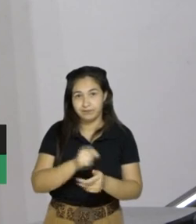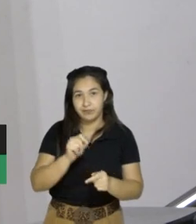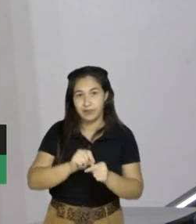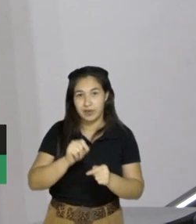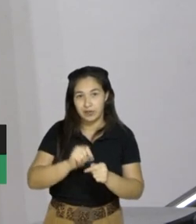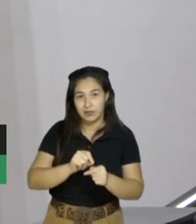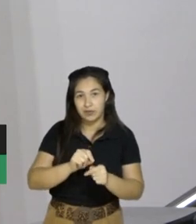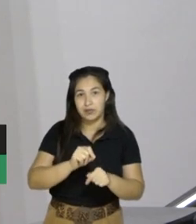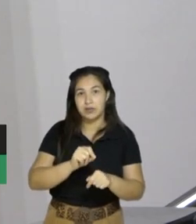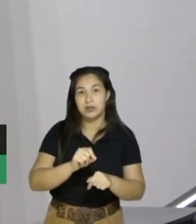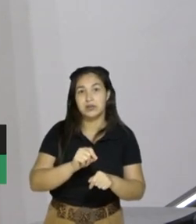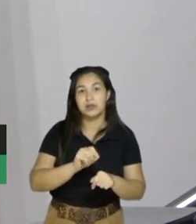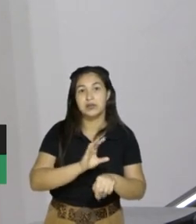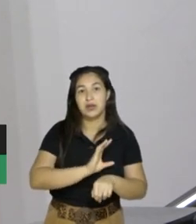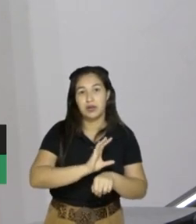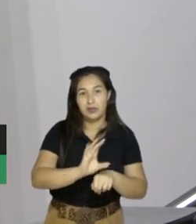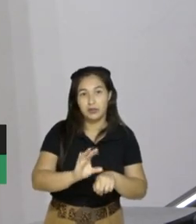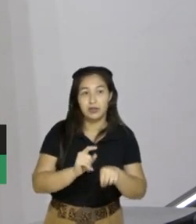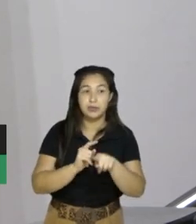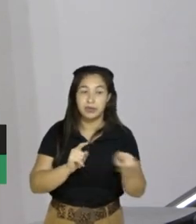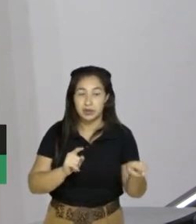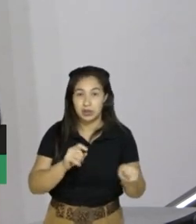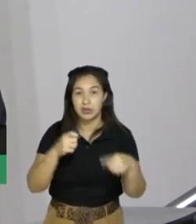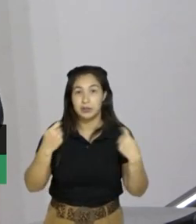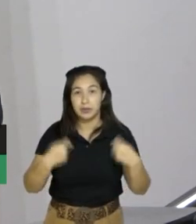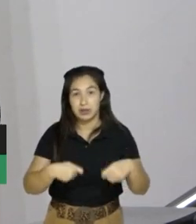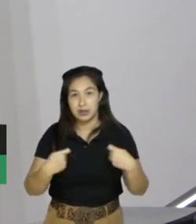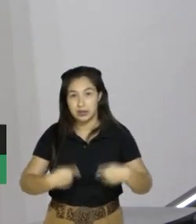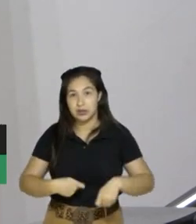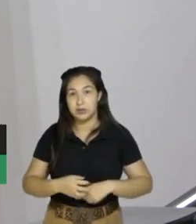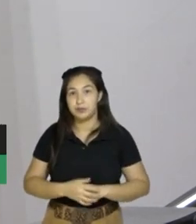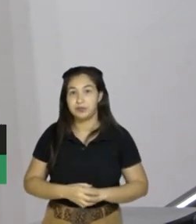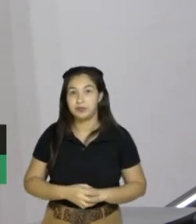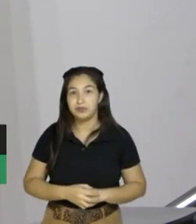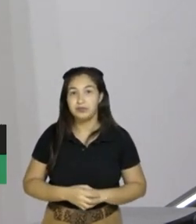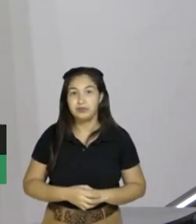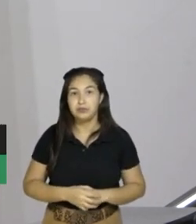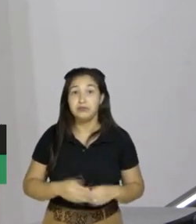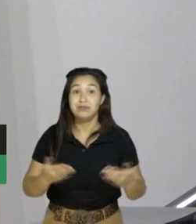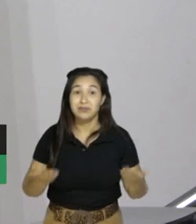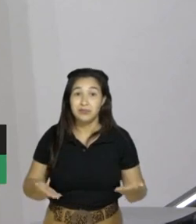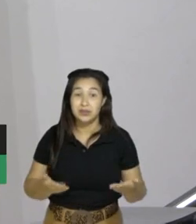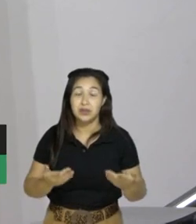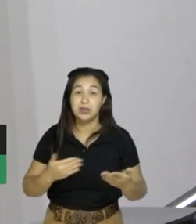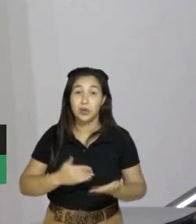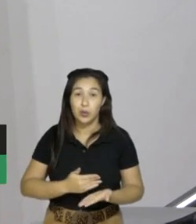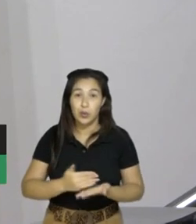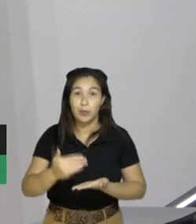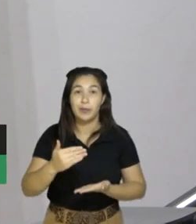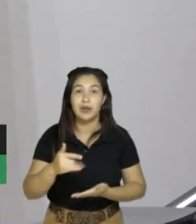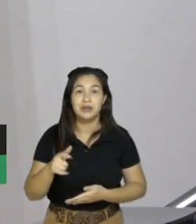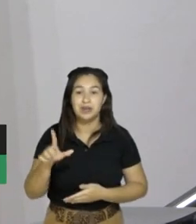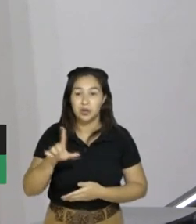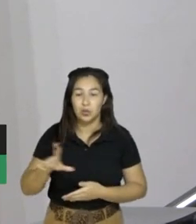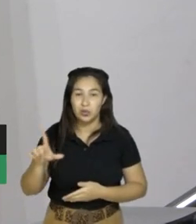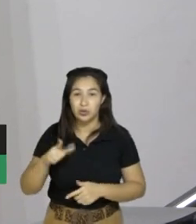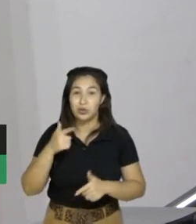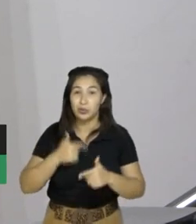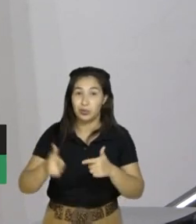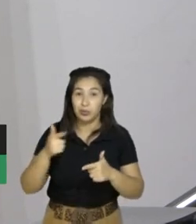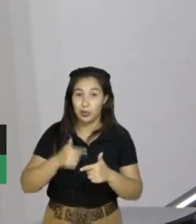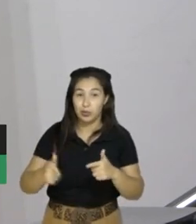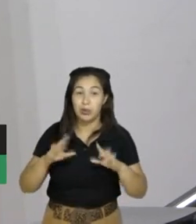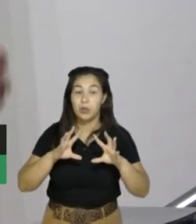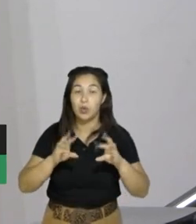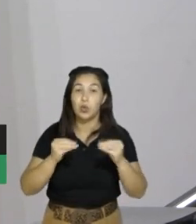investimentos à altura do que os catarinenses precisam E aí vem os gargalo Logístico que é um grande desafio que todos